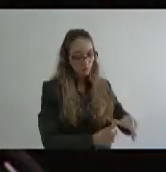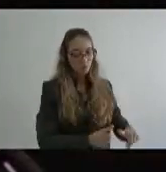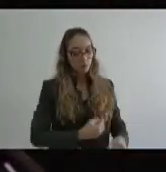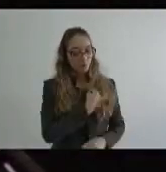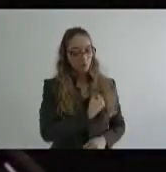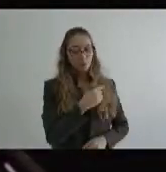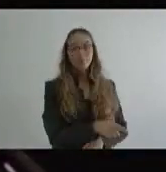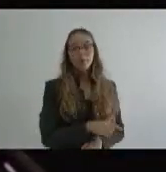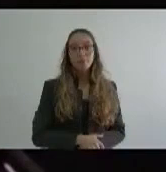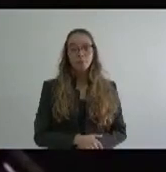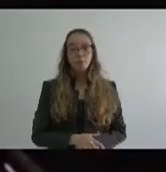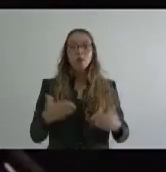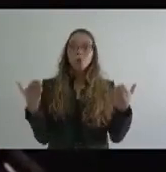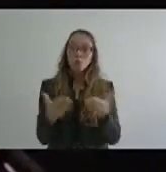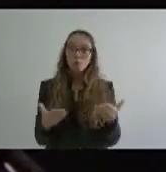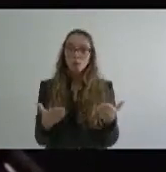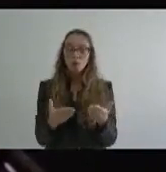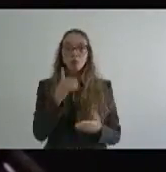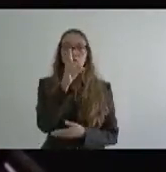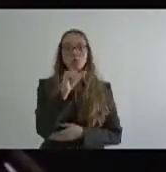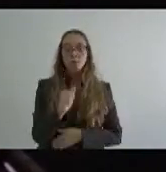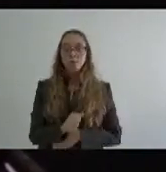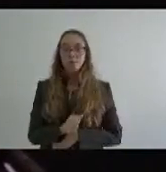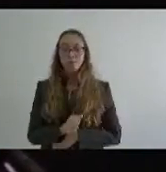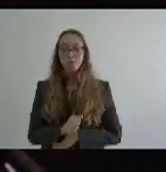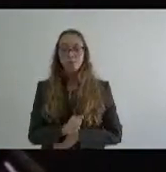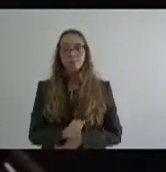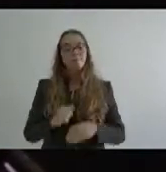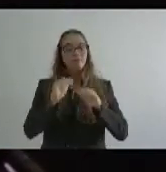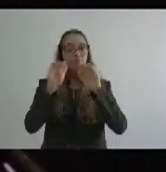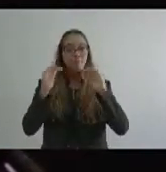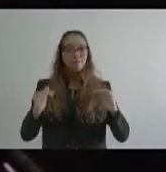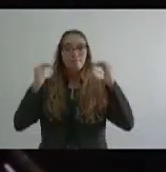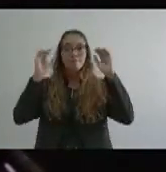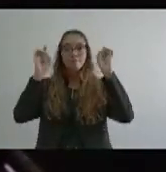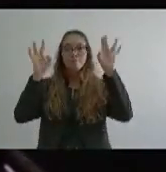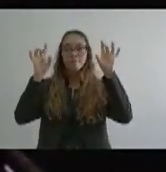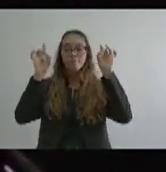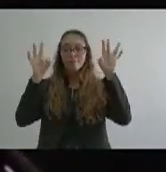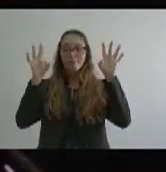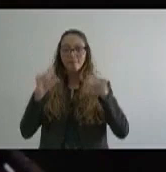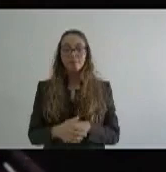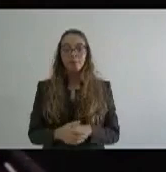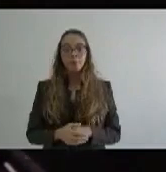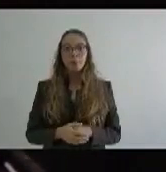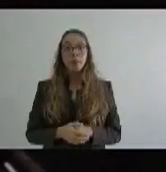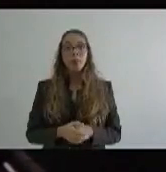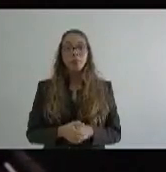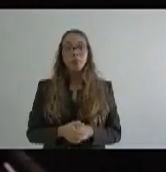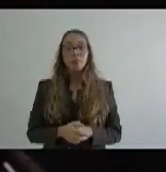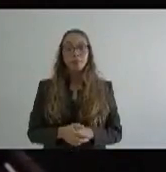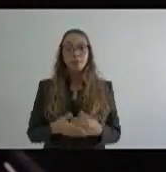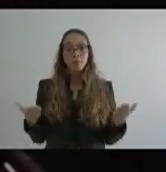labutamos. Hoje, dia de comemorar, estamos comemorando hoje, o Dia Mundial da Saudação. Eu